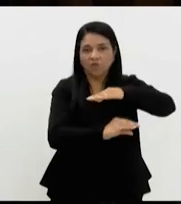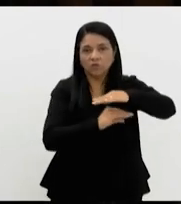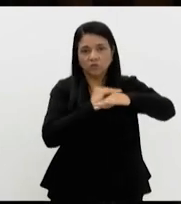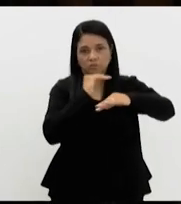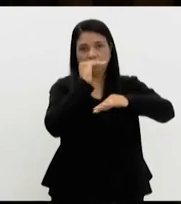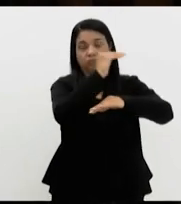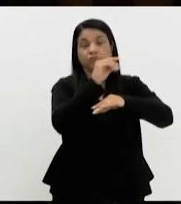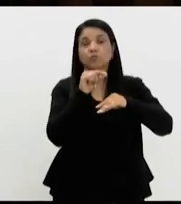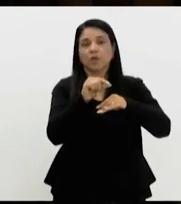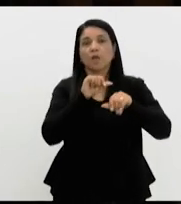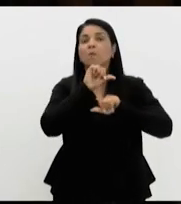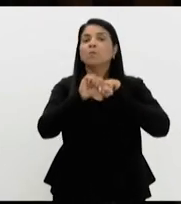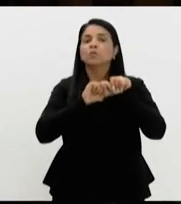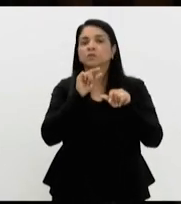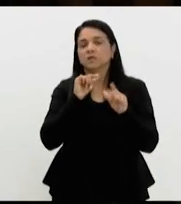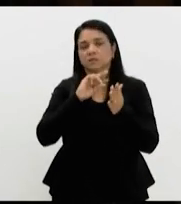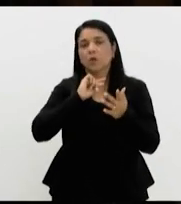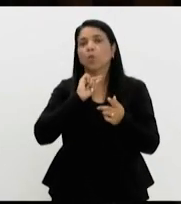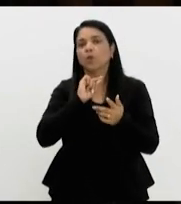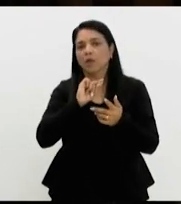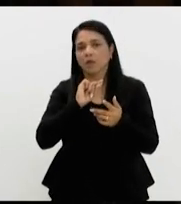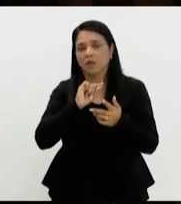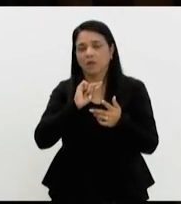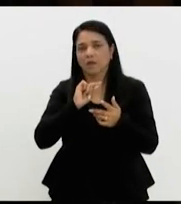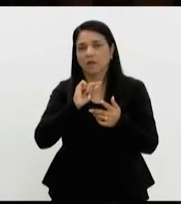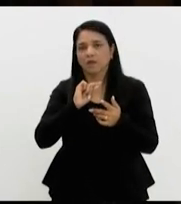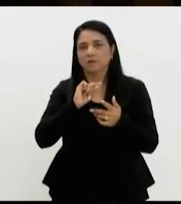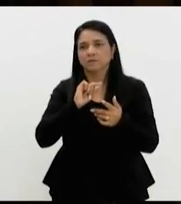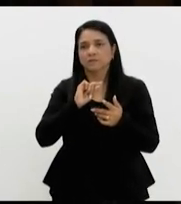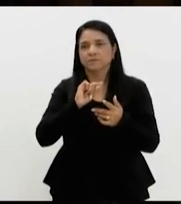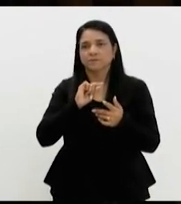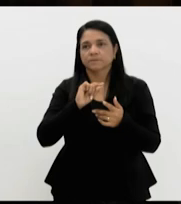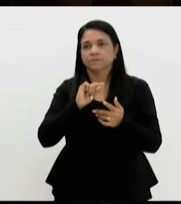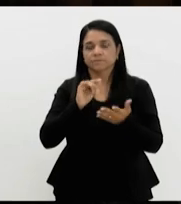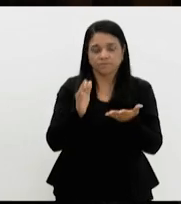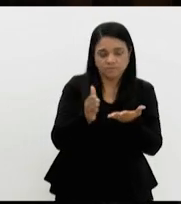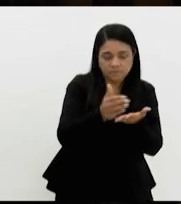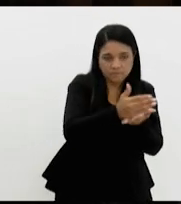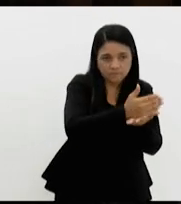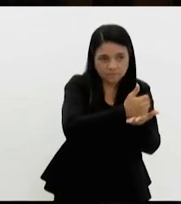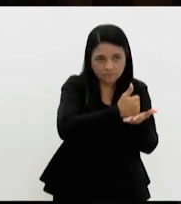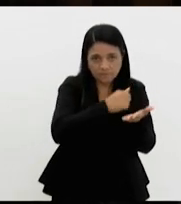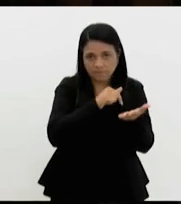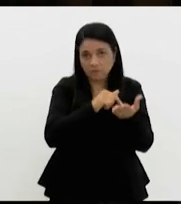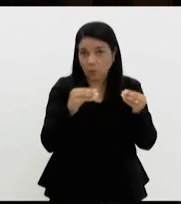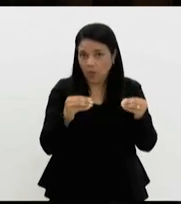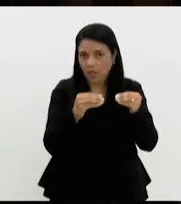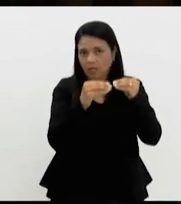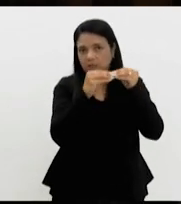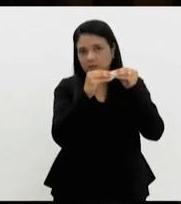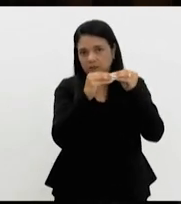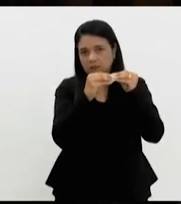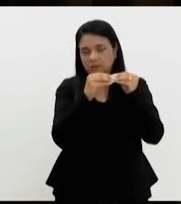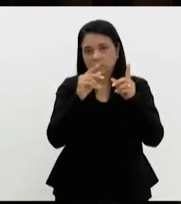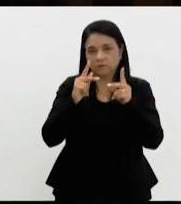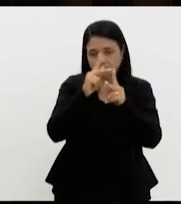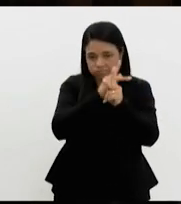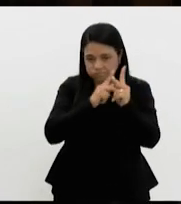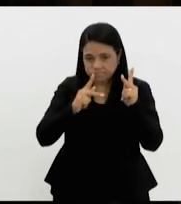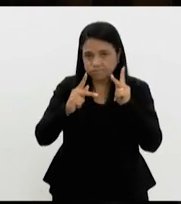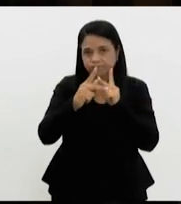que ele fez? Ele pegou uma parte da arrecadação extraordinária que ia para o Rio